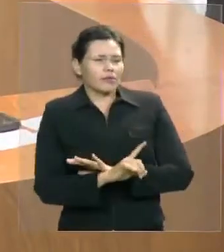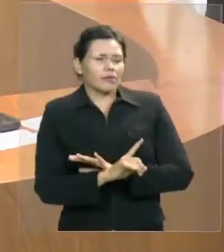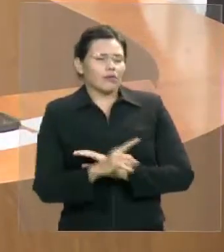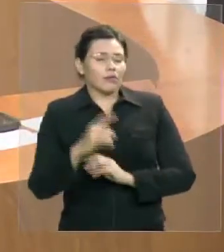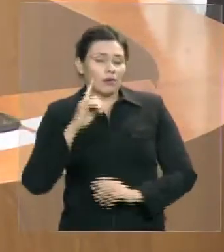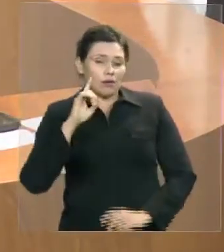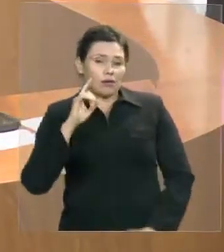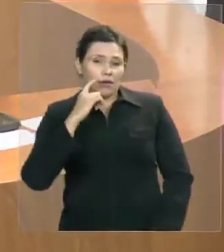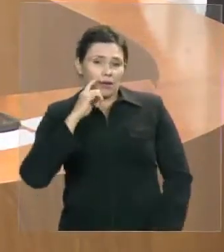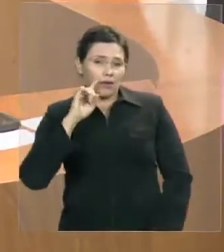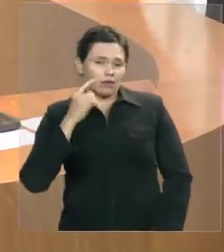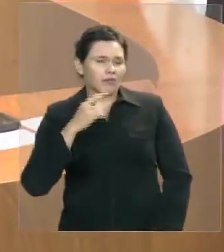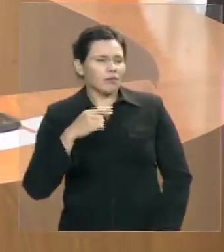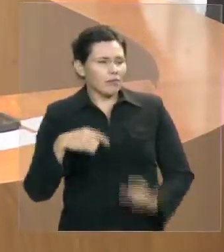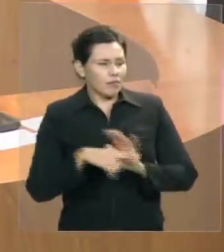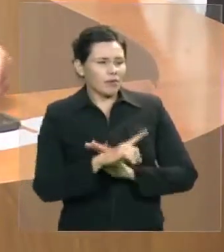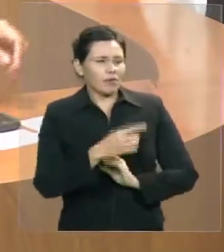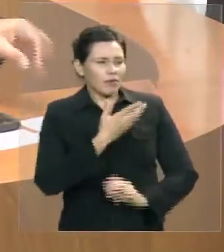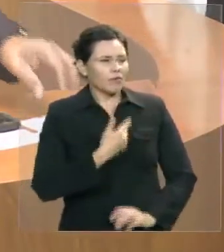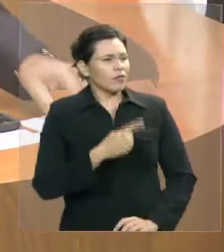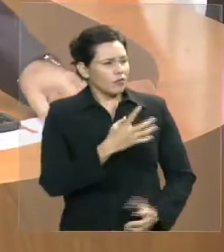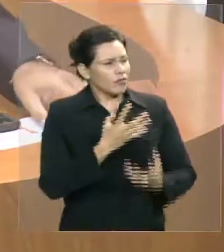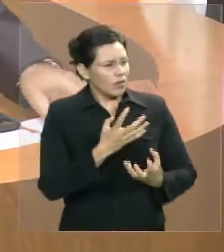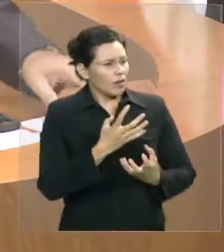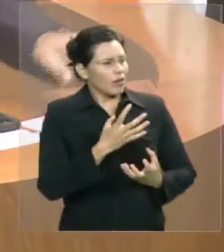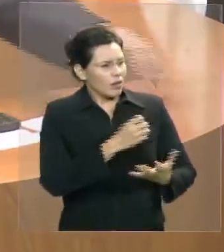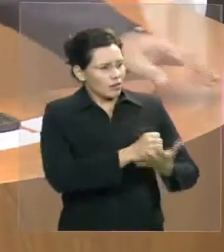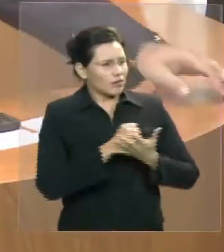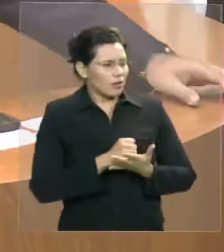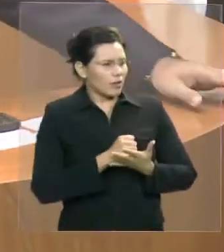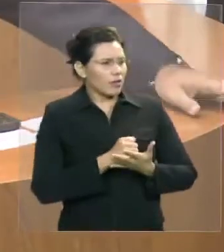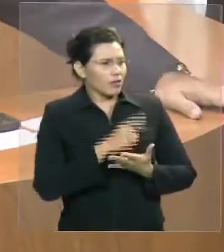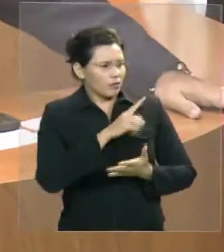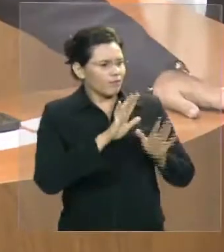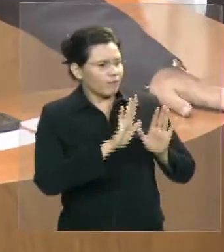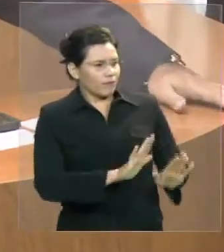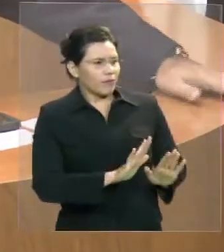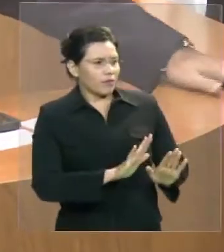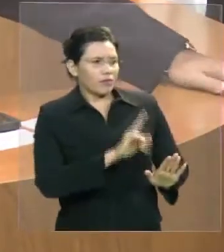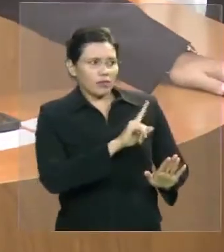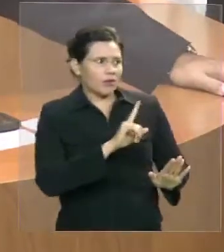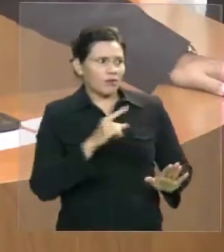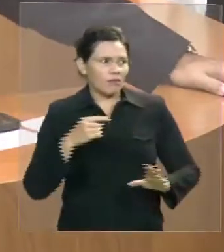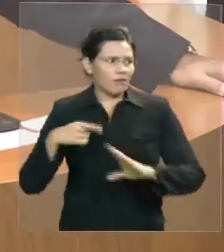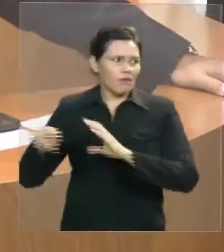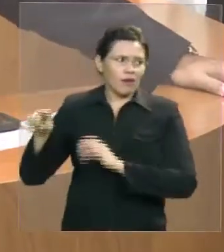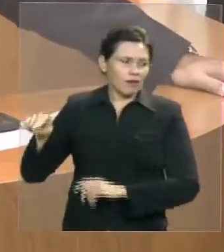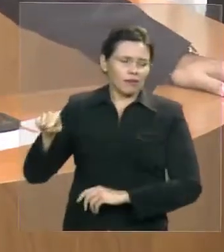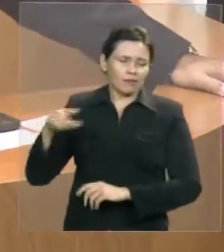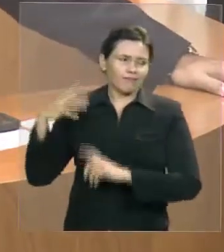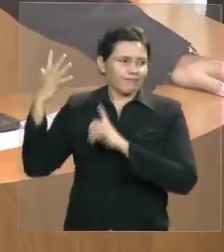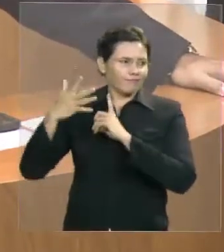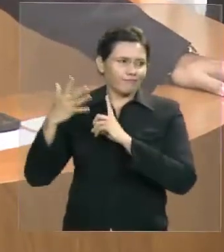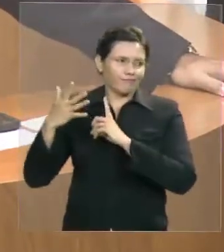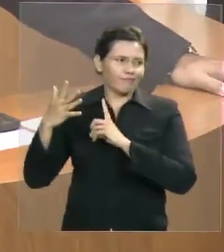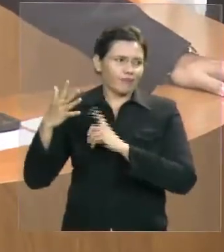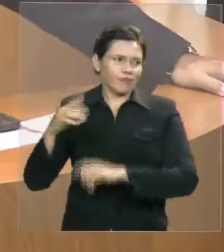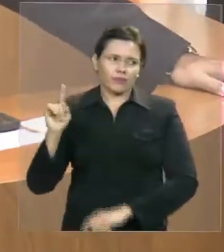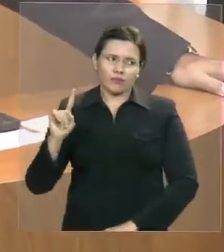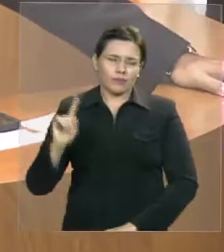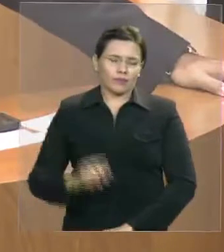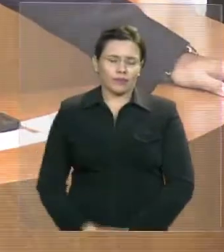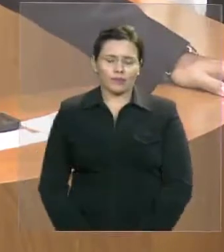Mas aí, senhor presidente, nós vamos chegar em Pinheiro agora. A história se repete. Salvo